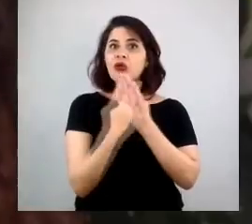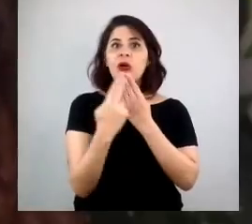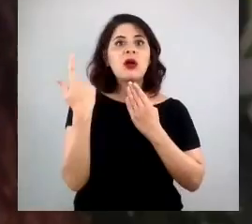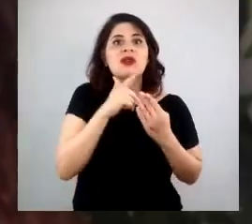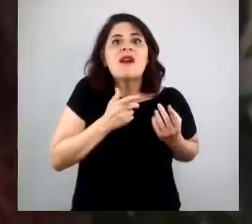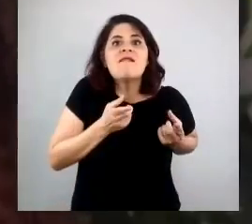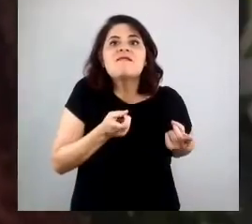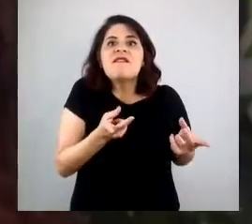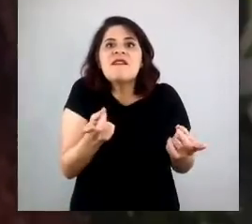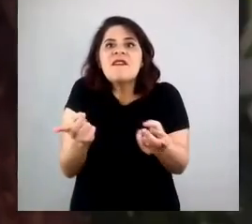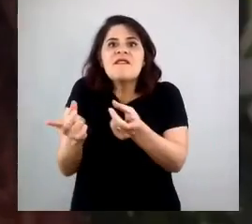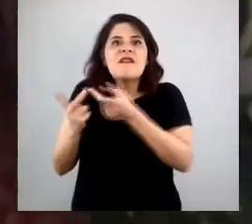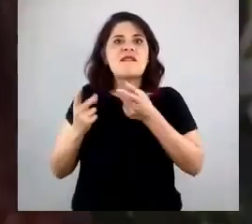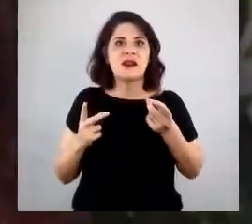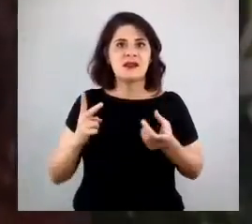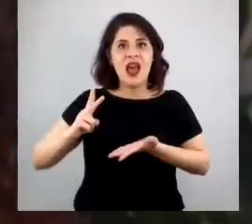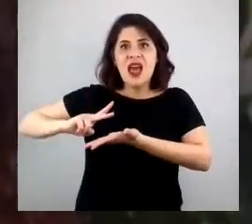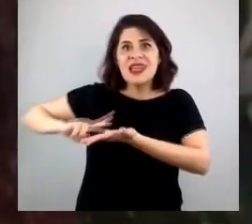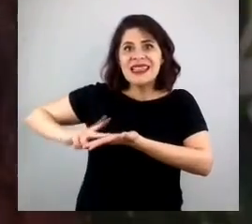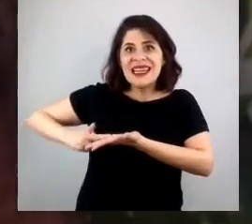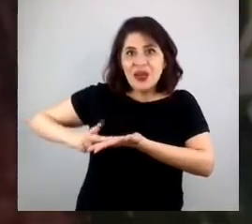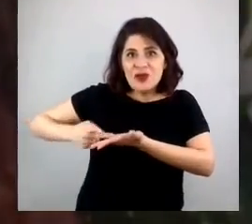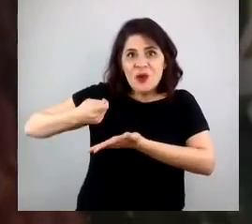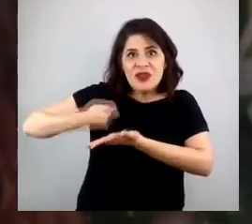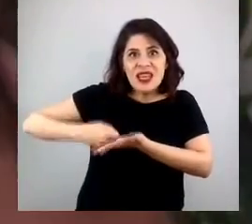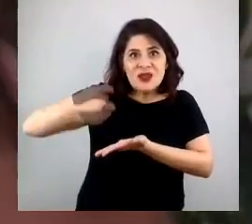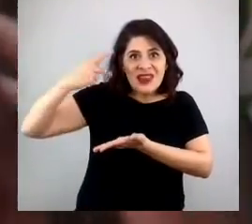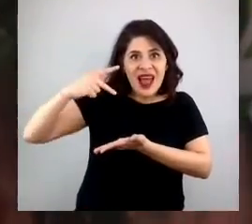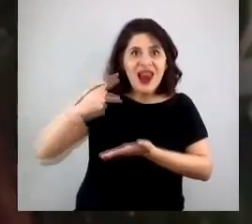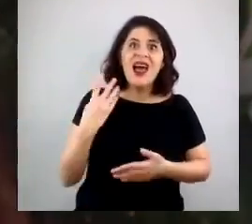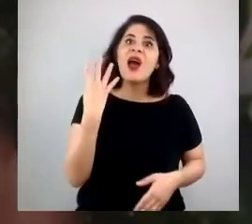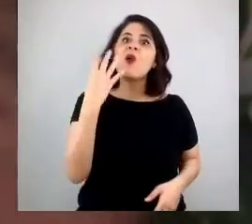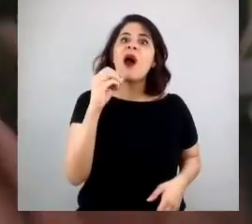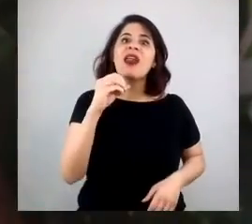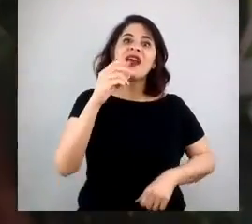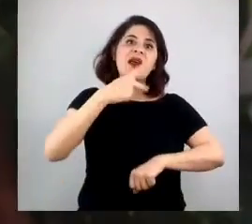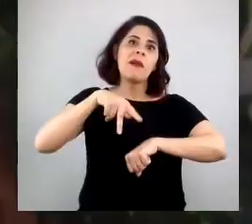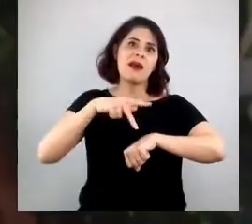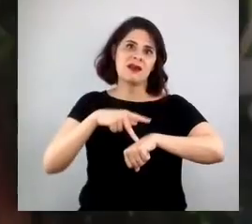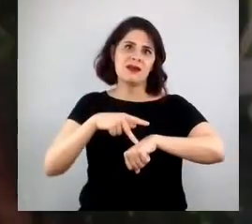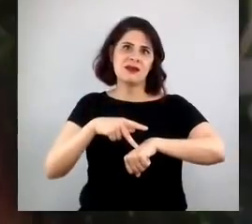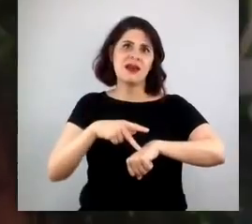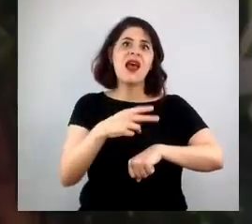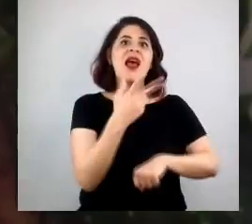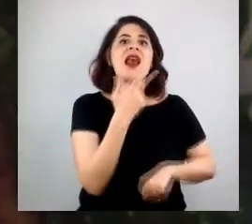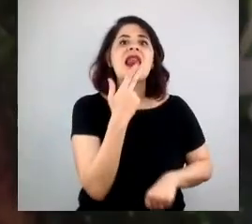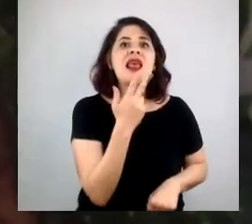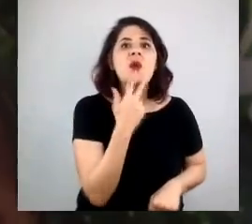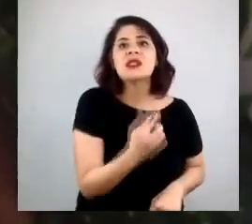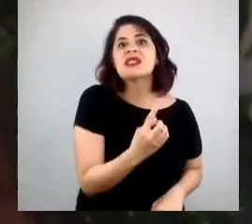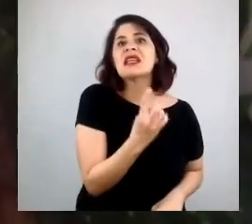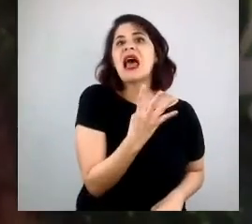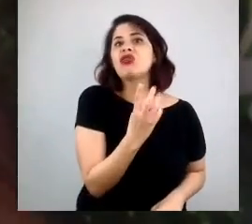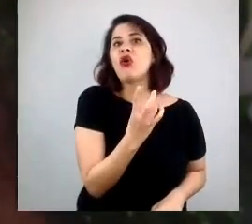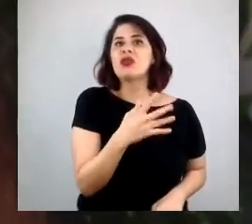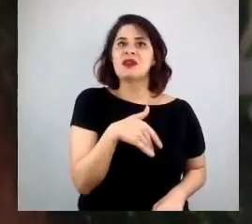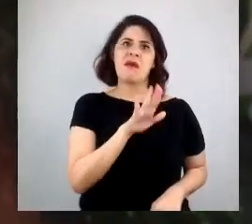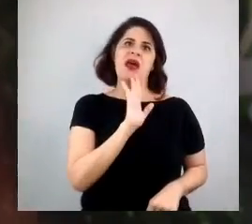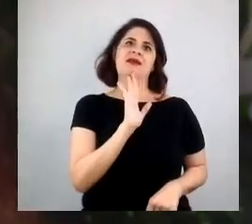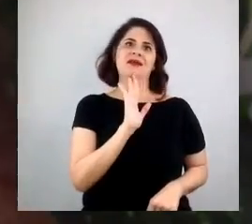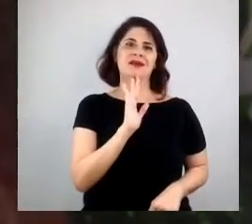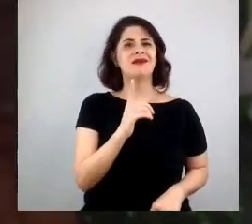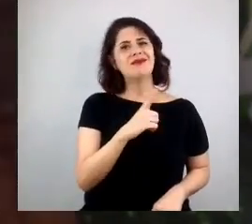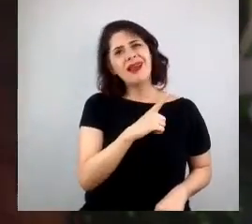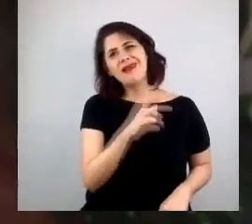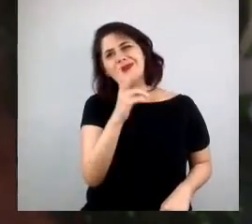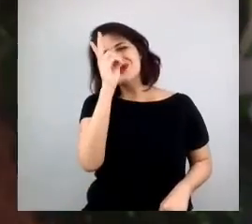para mais de 40 países, mais de 14 idiomas, quer dizer, quantas e quantas outras histórias também, né, existem e